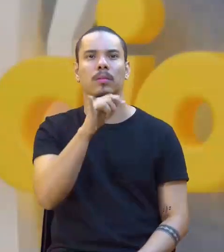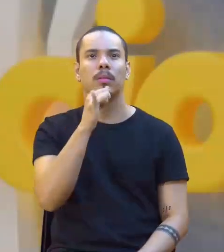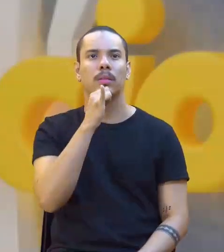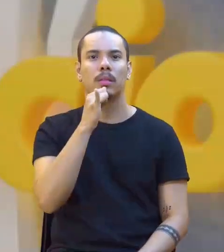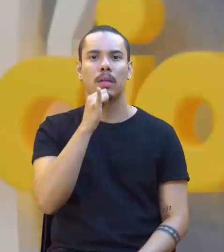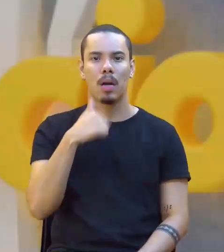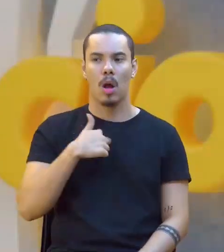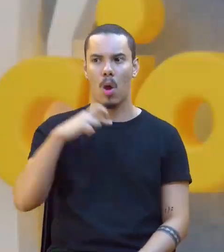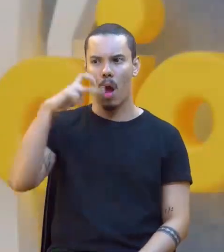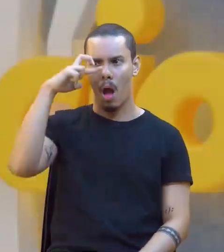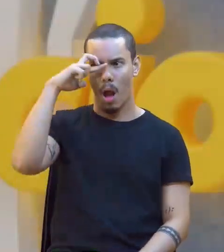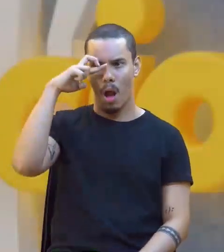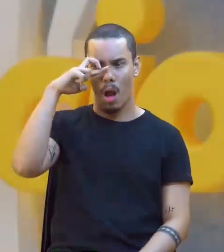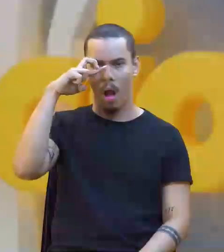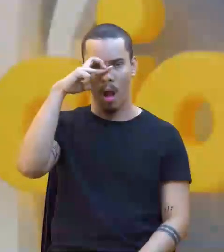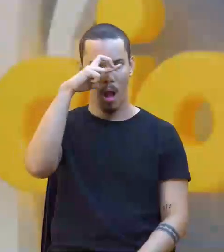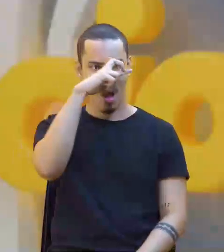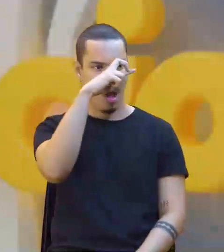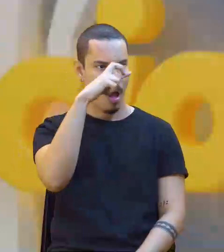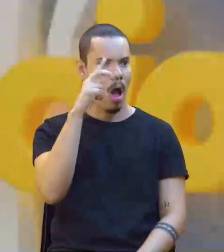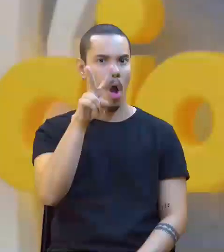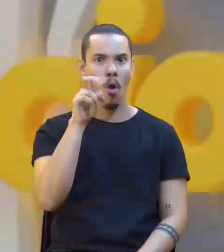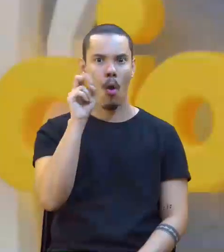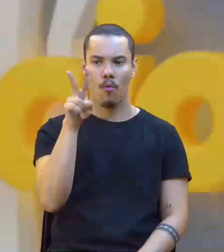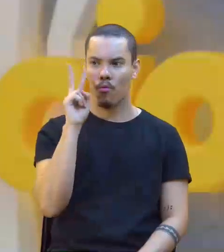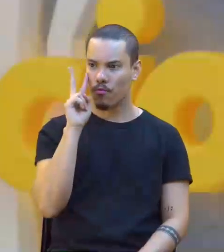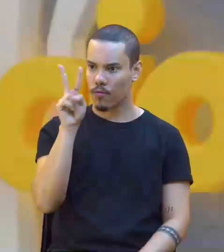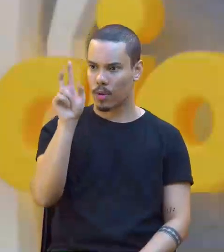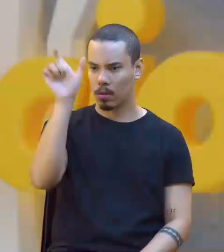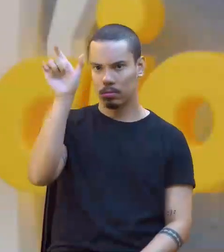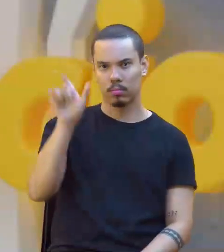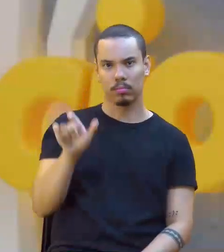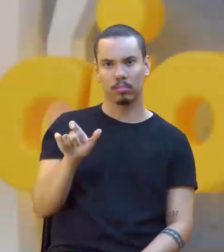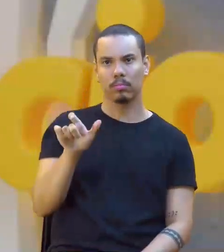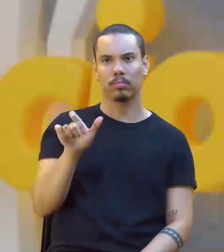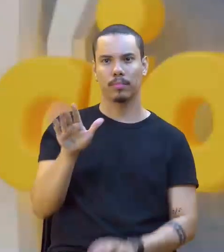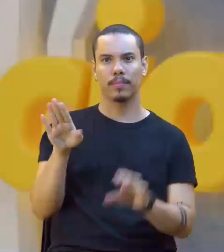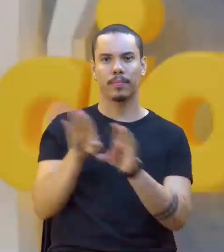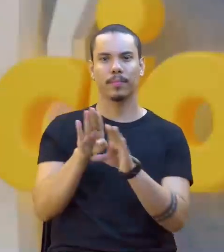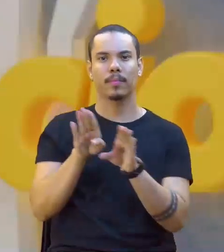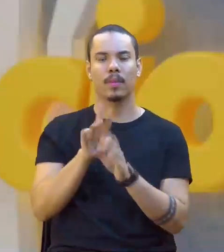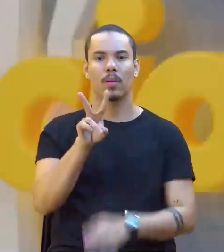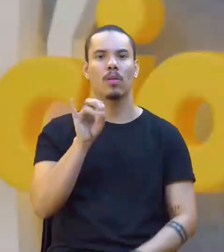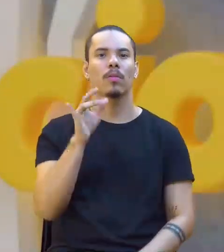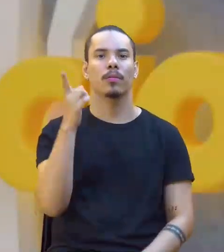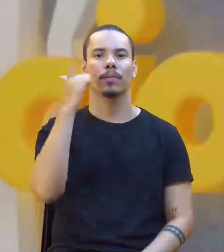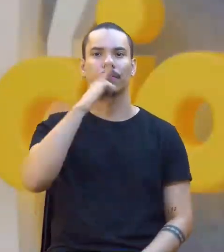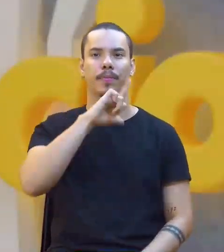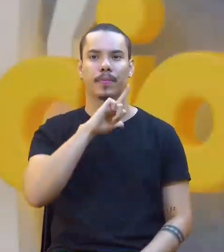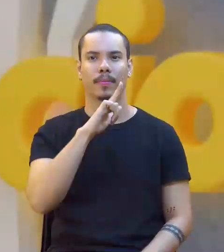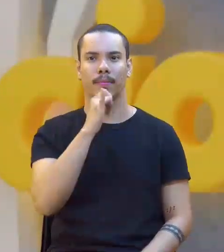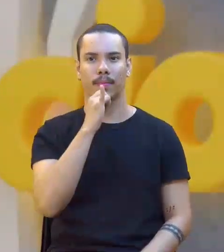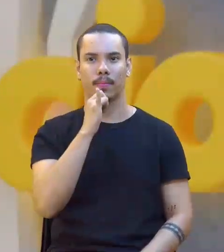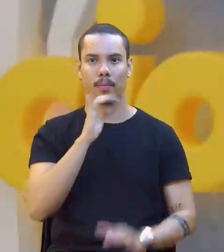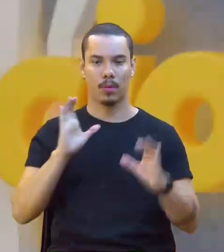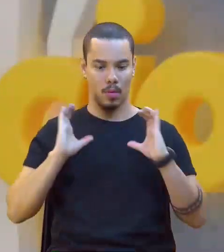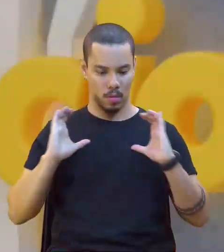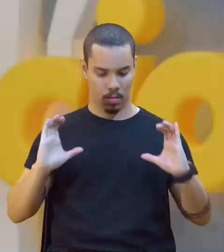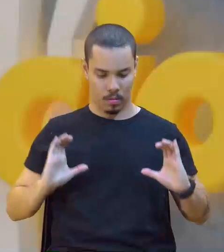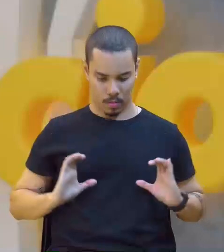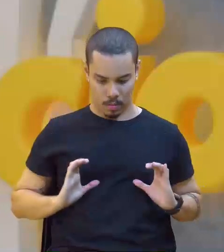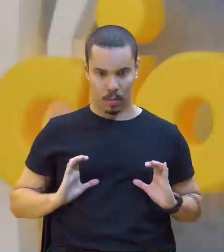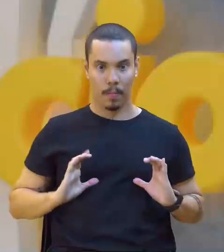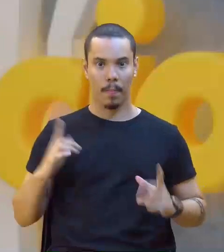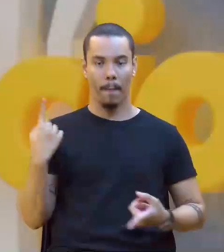a partir dos óculos é que eu vou ver, aí eu vou me comportar desse modo a